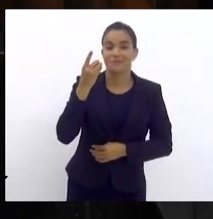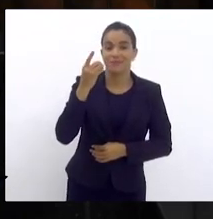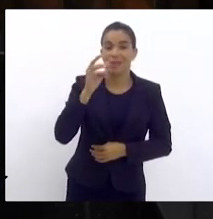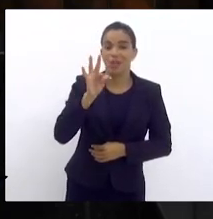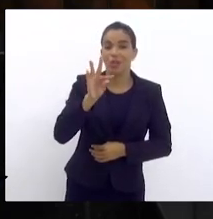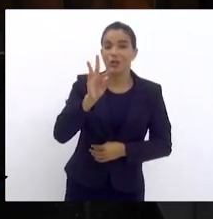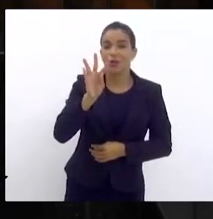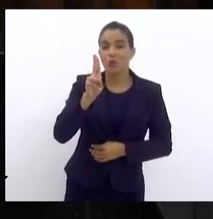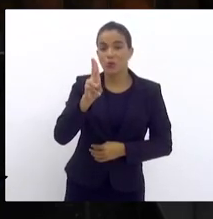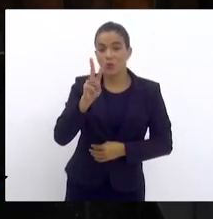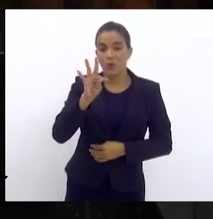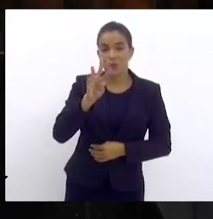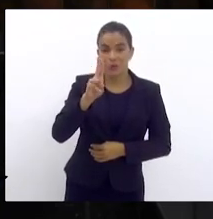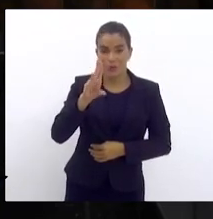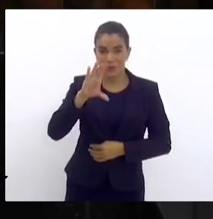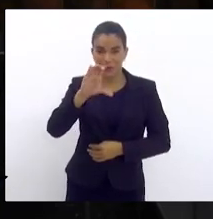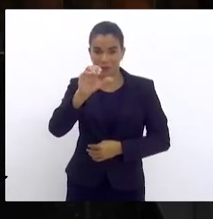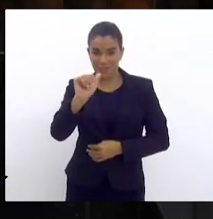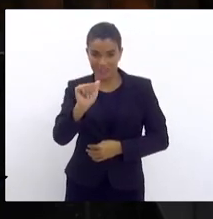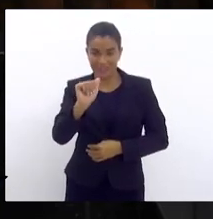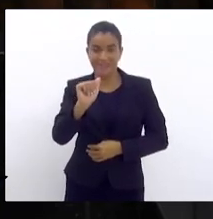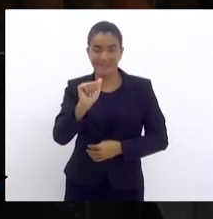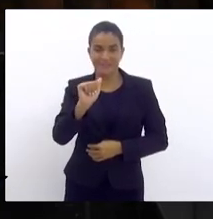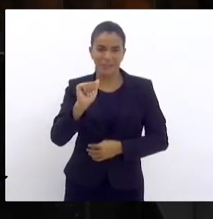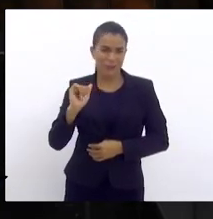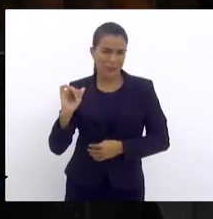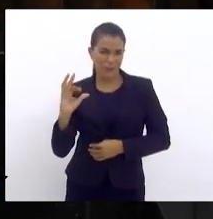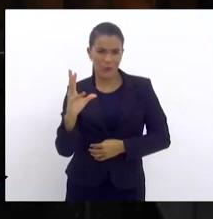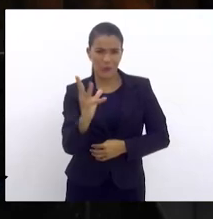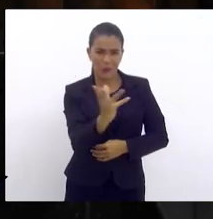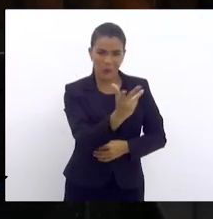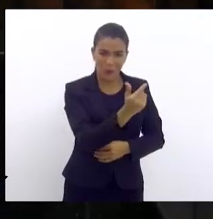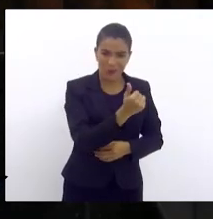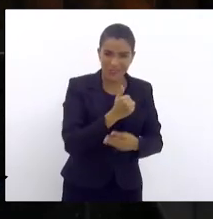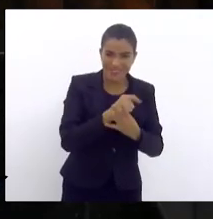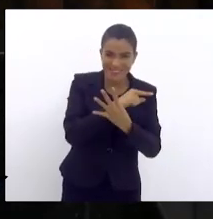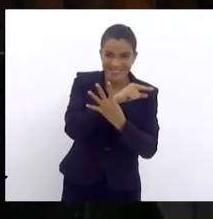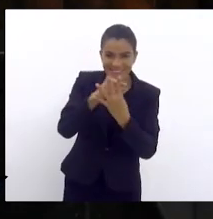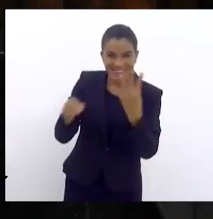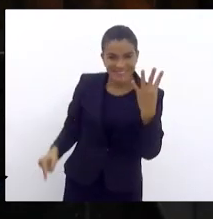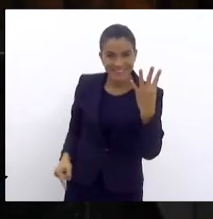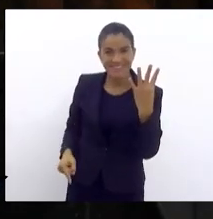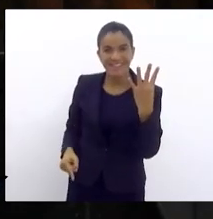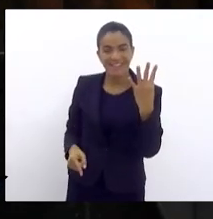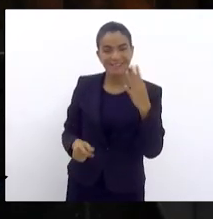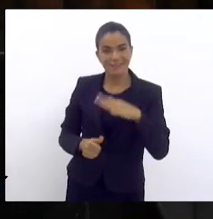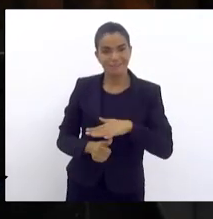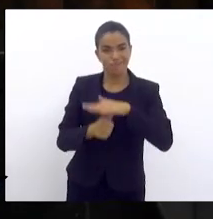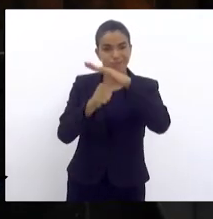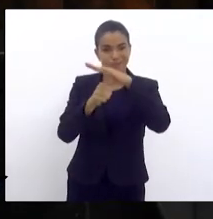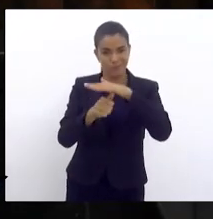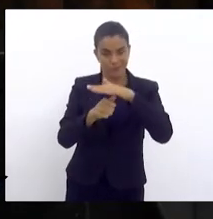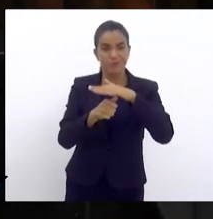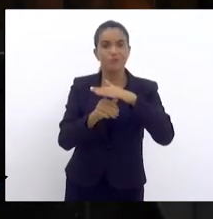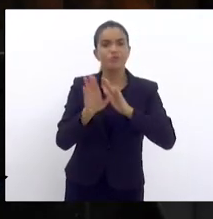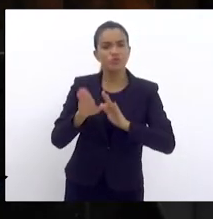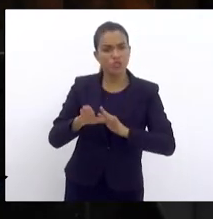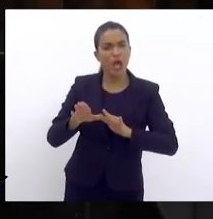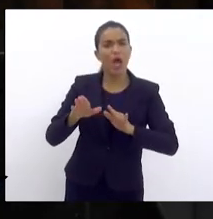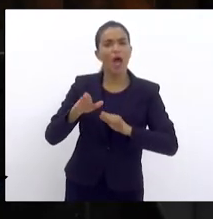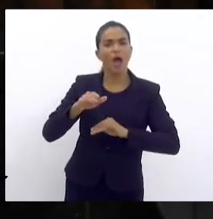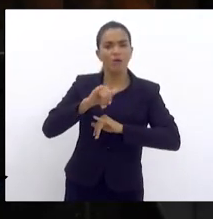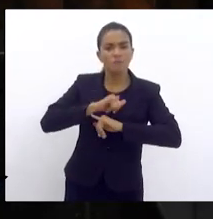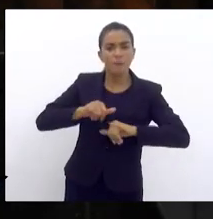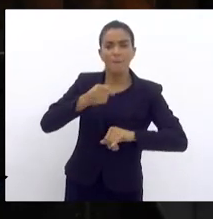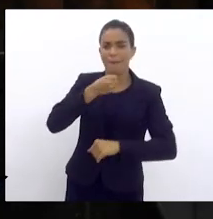tutuca todos esses dirigentes já se manifestaram